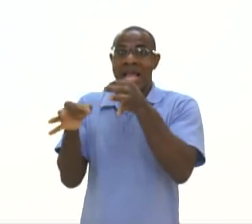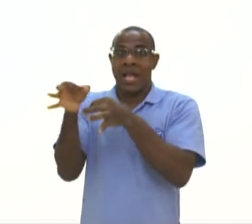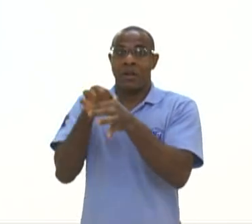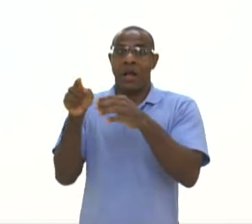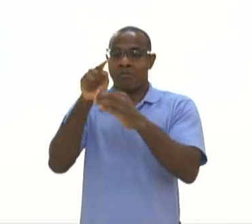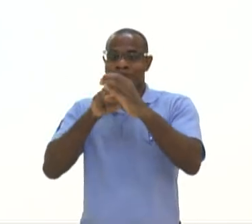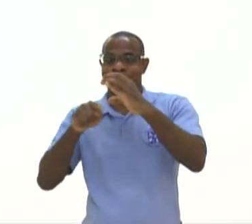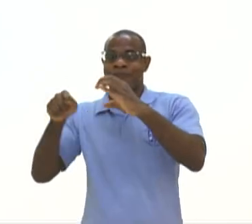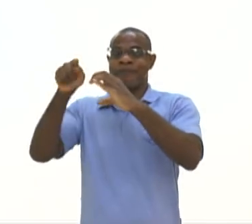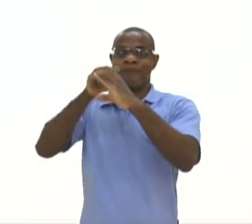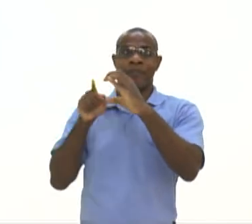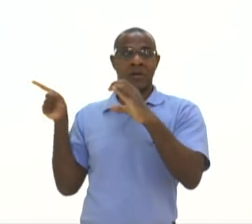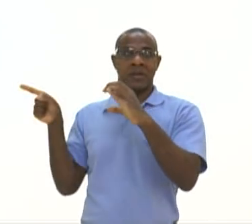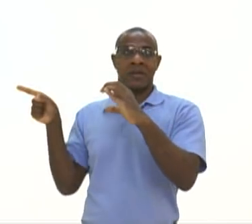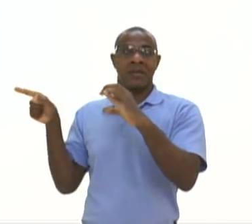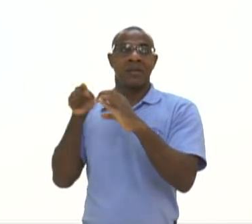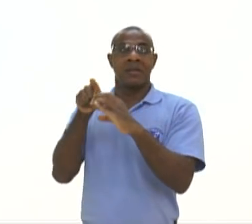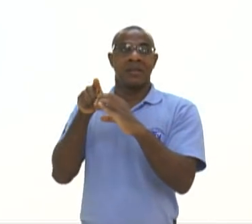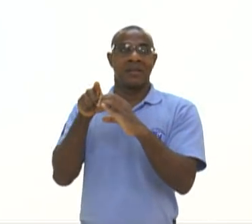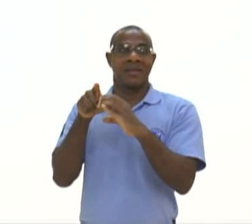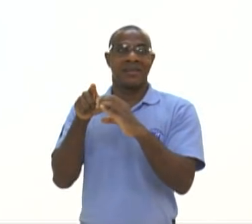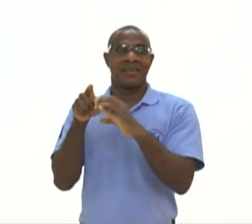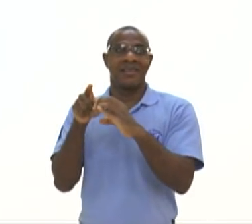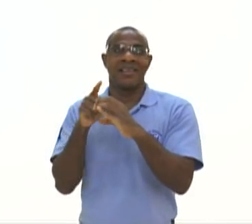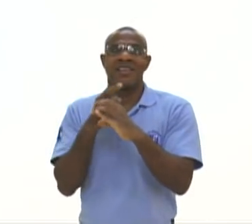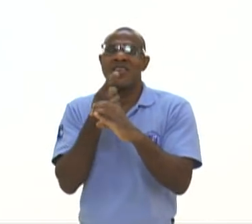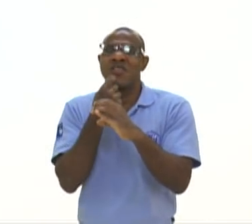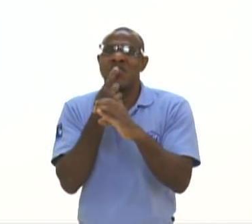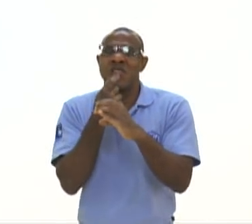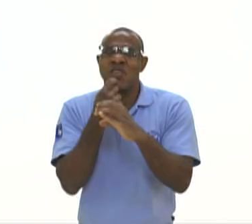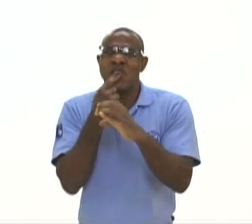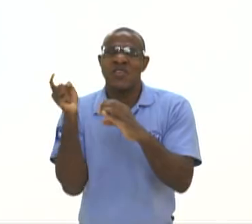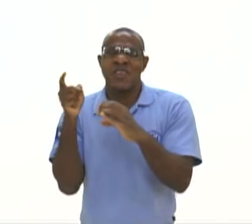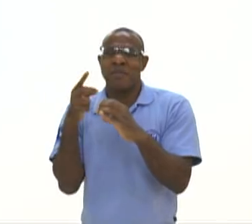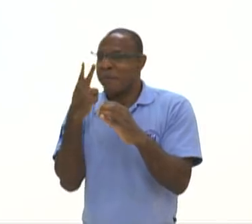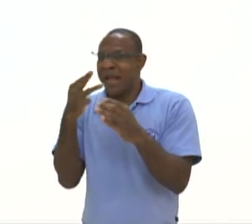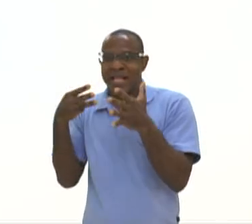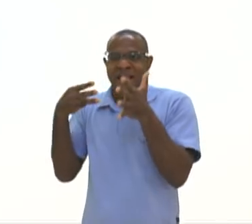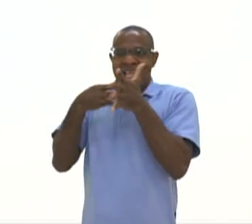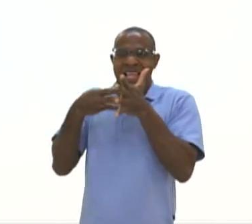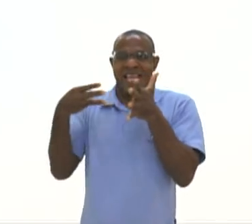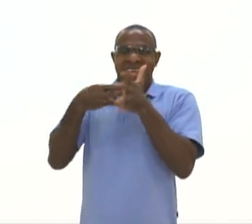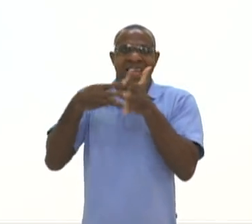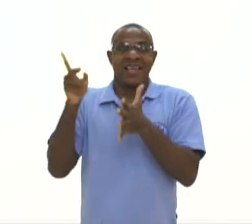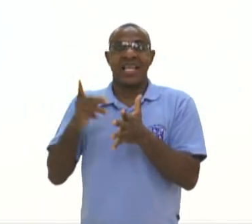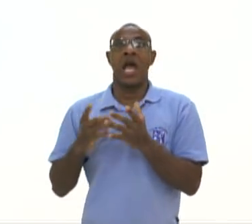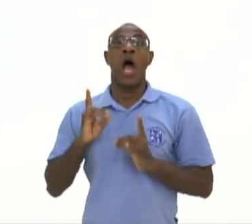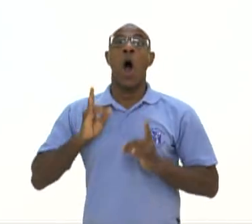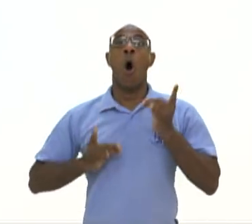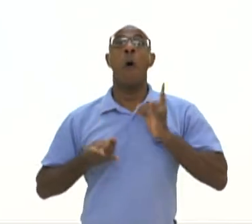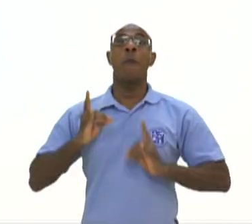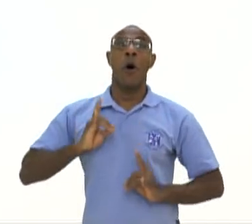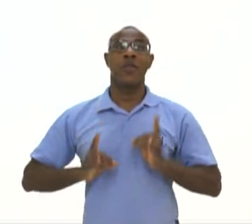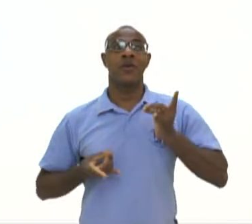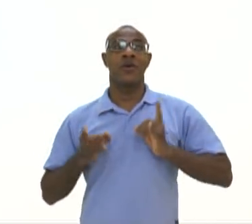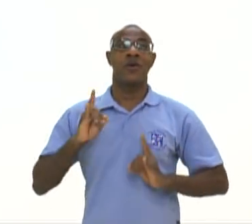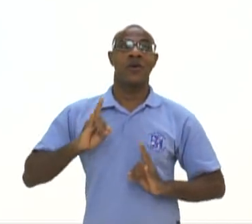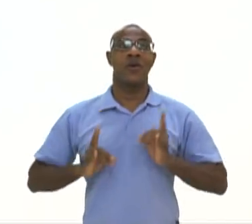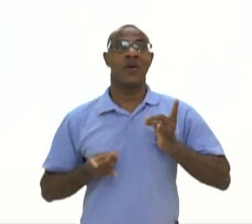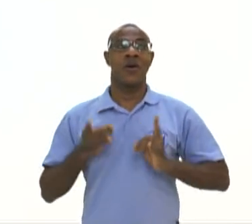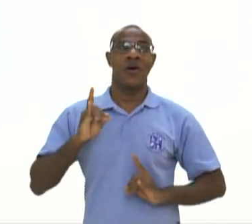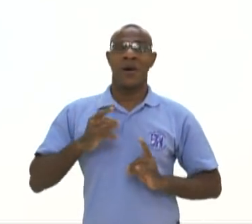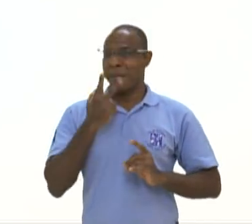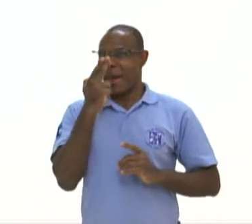Aqui, essas substâncias que parecem umas tomadinhas são os hormônios. Imagine que são os hormônios, né? Não